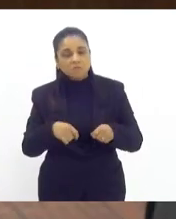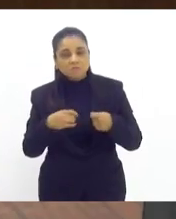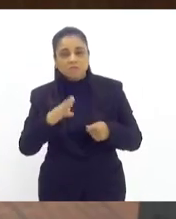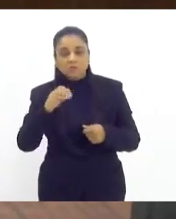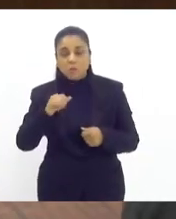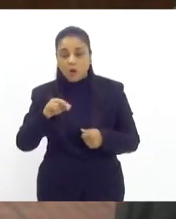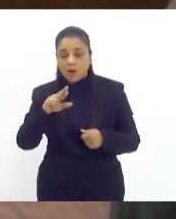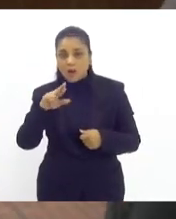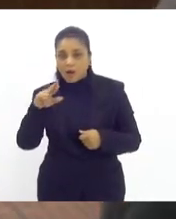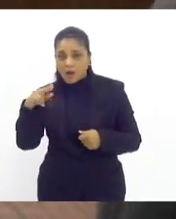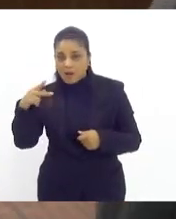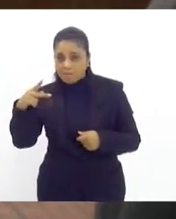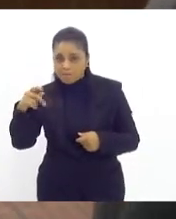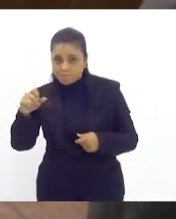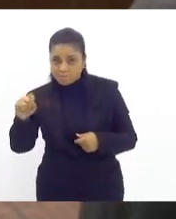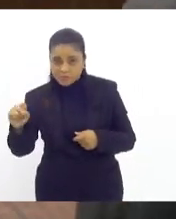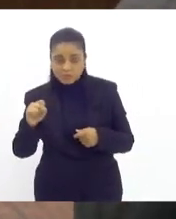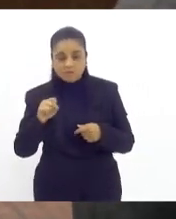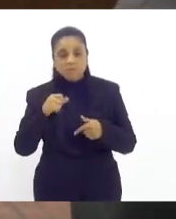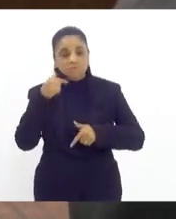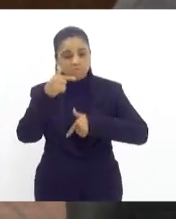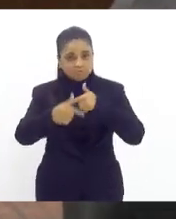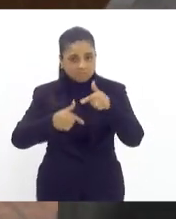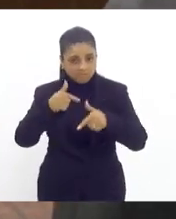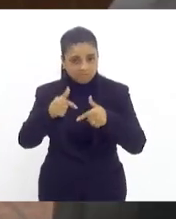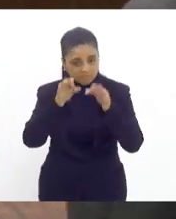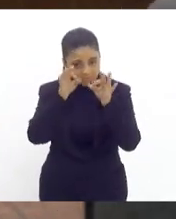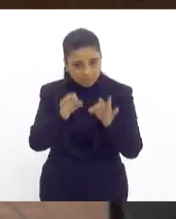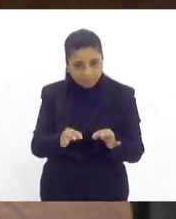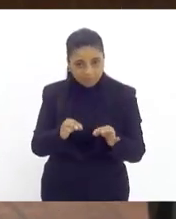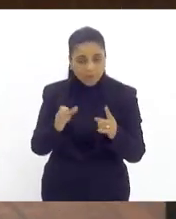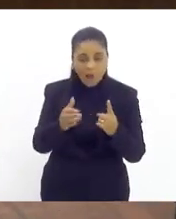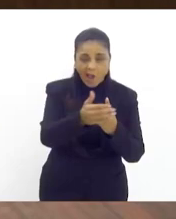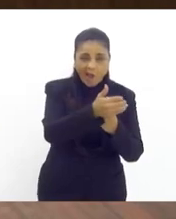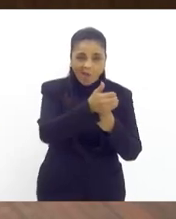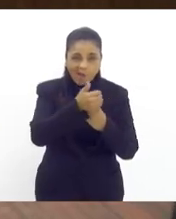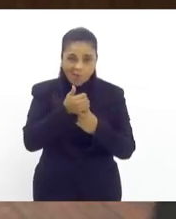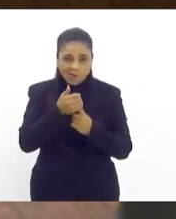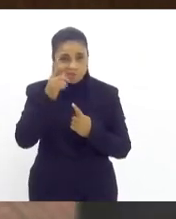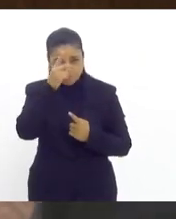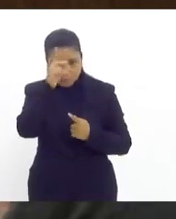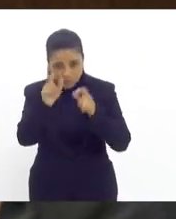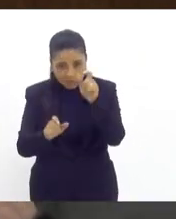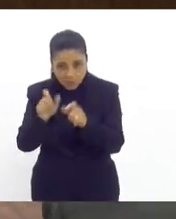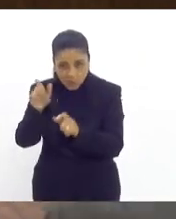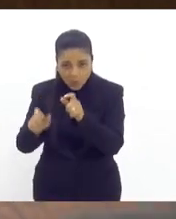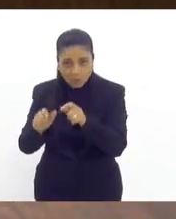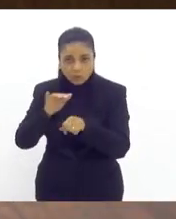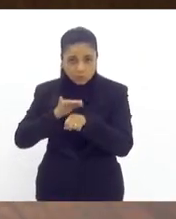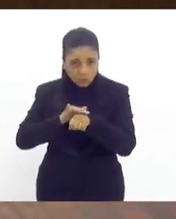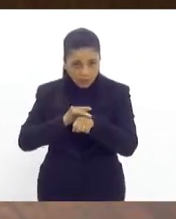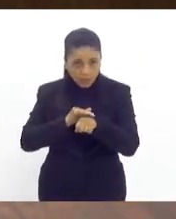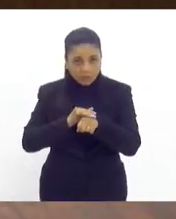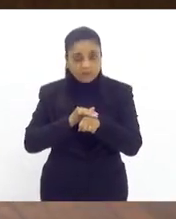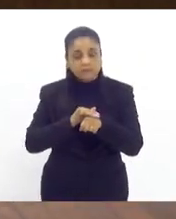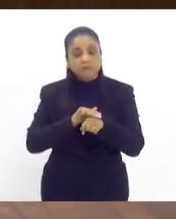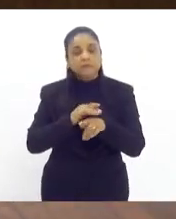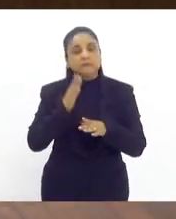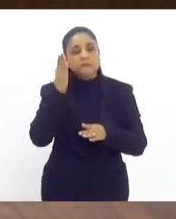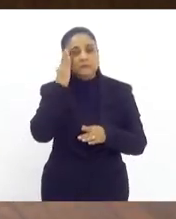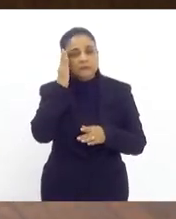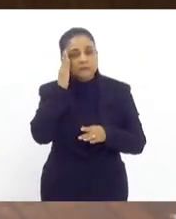funcionam de maneira concreta para acolher essas pessoas mas não só isso entender que pessoas em sofrimento